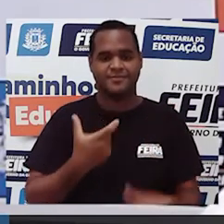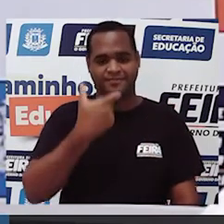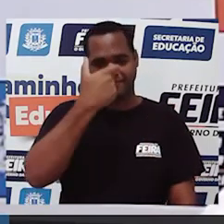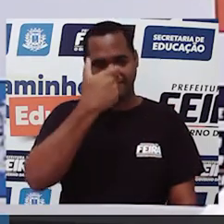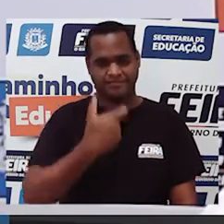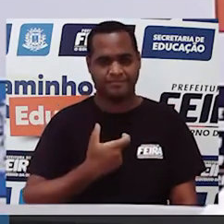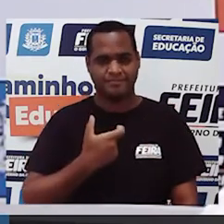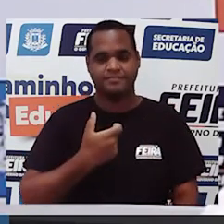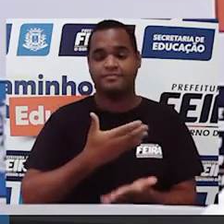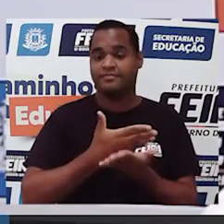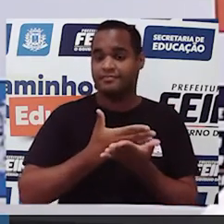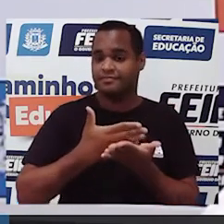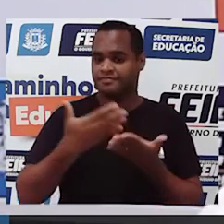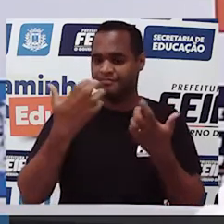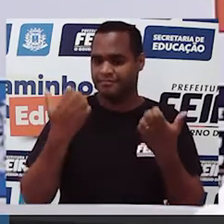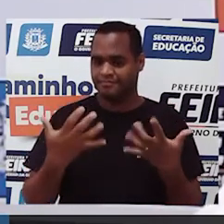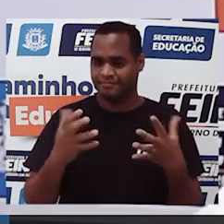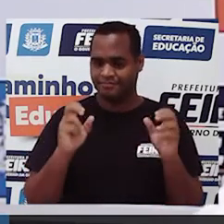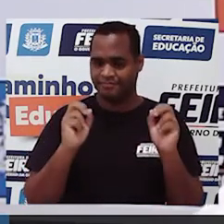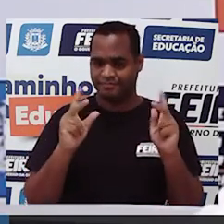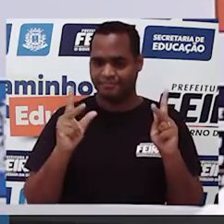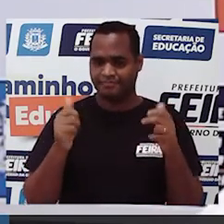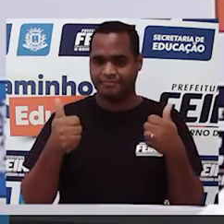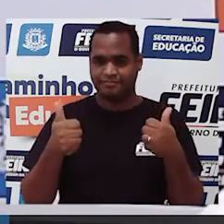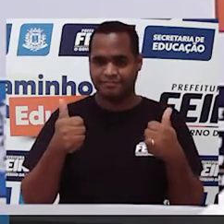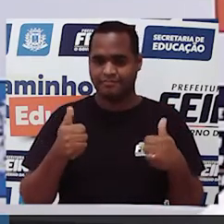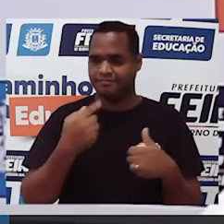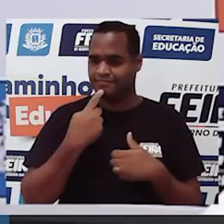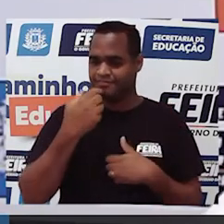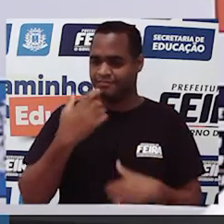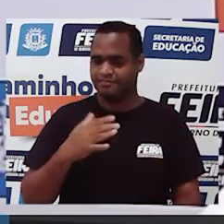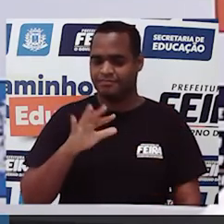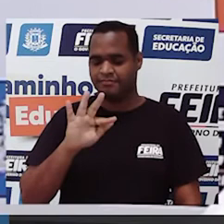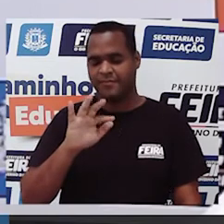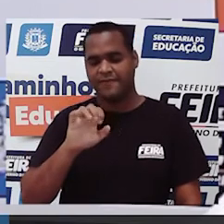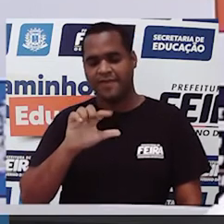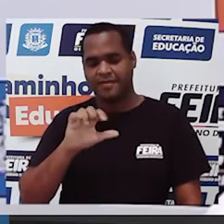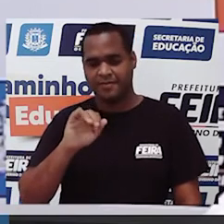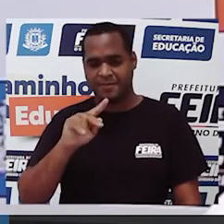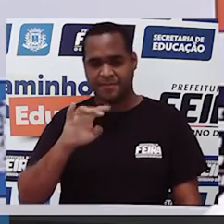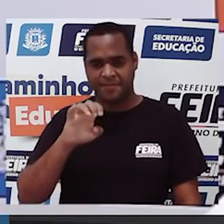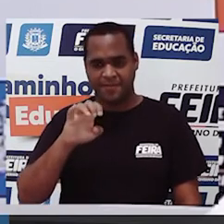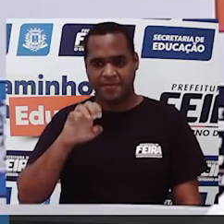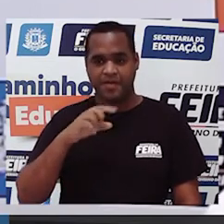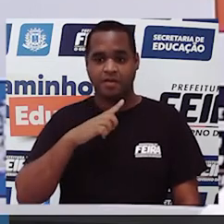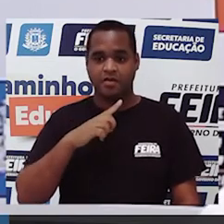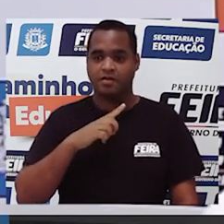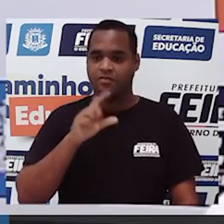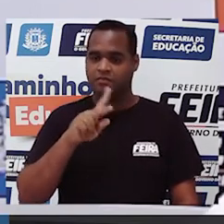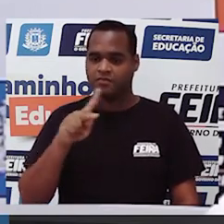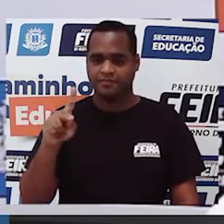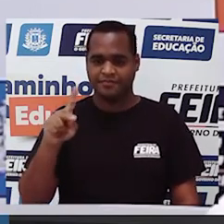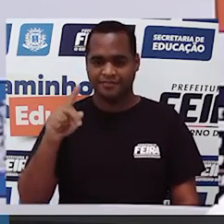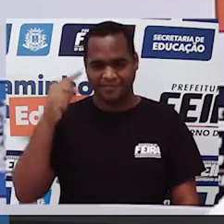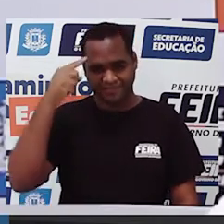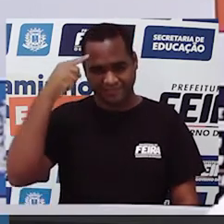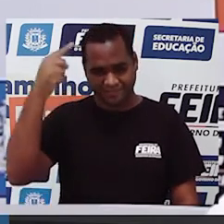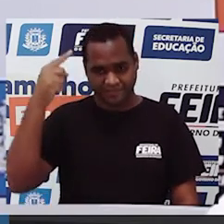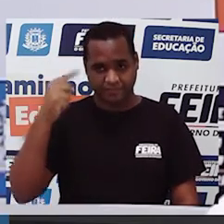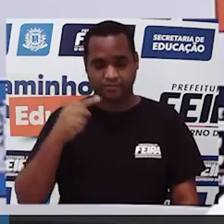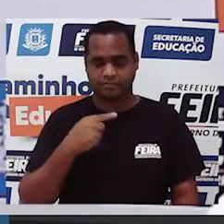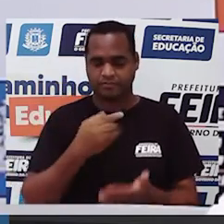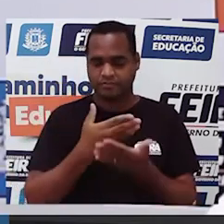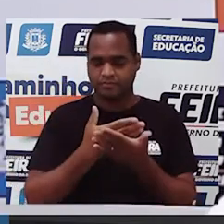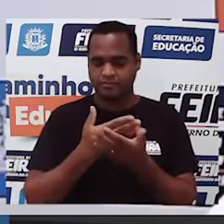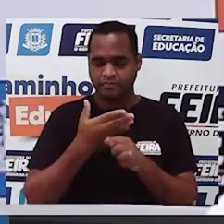começar a falar do tema de hoje, tá bom? Como eu já disse, meu nome é Felipe Passos, sou professor da rede municipal, sou um homem branco,